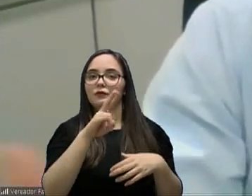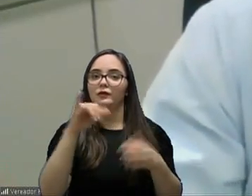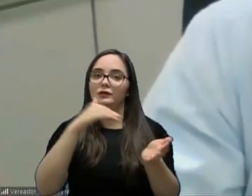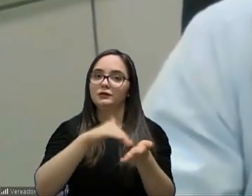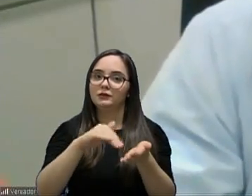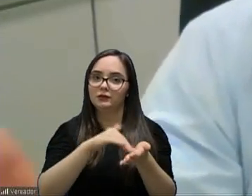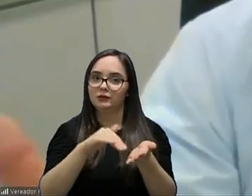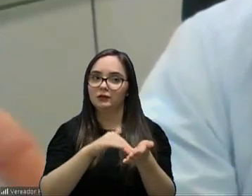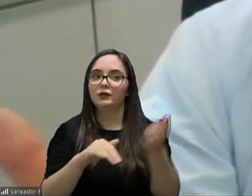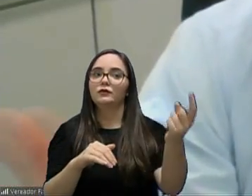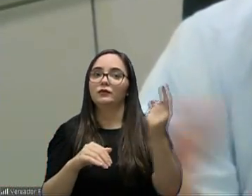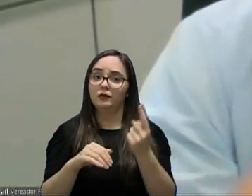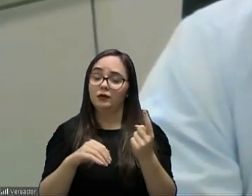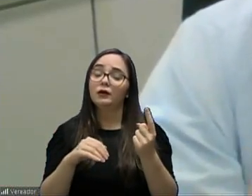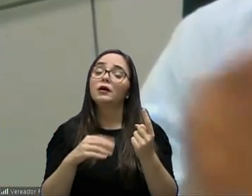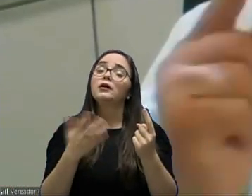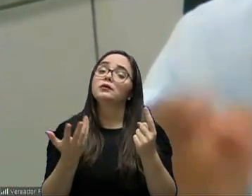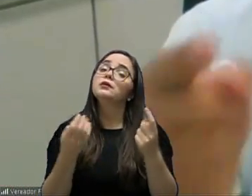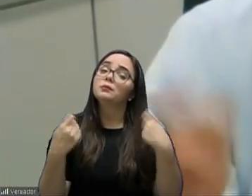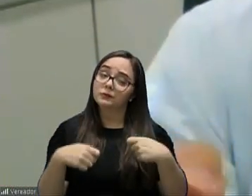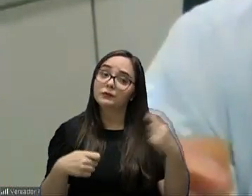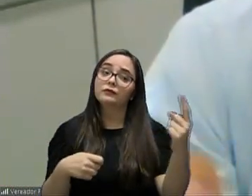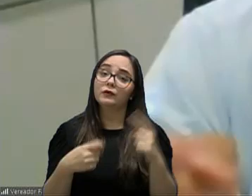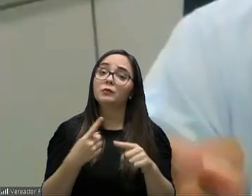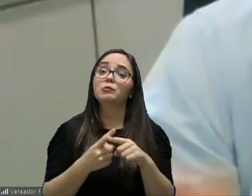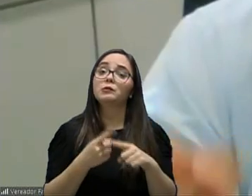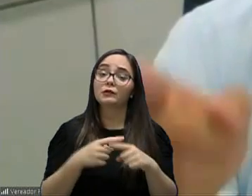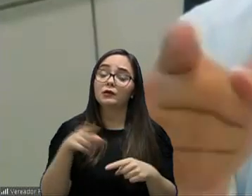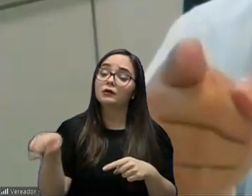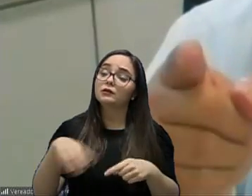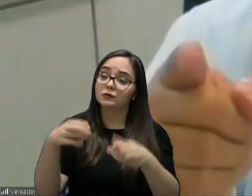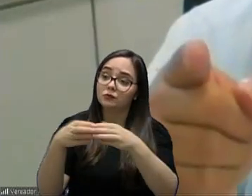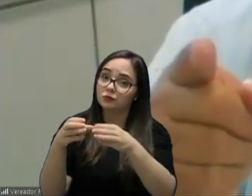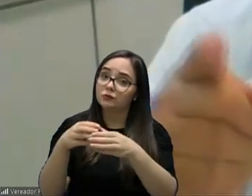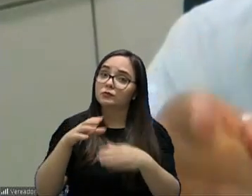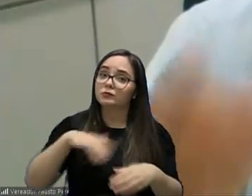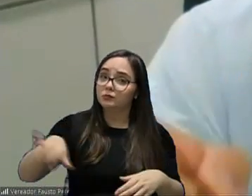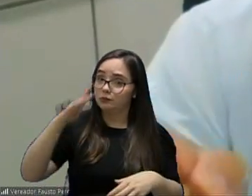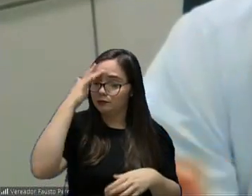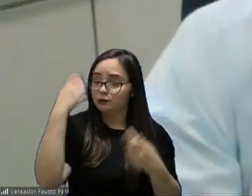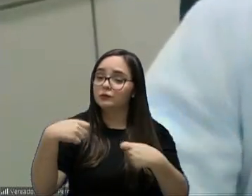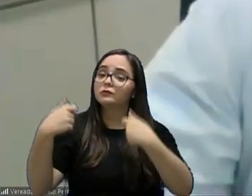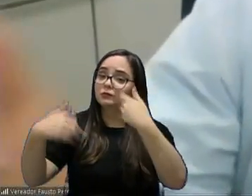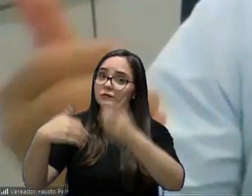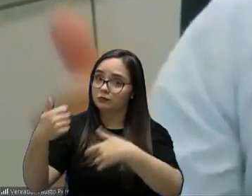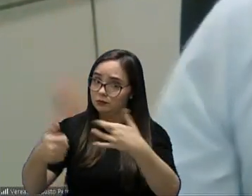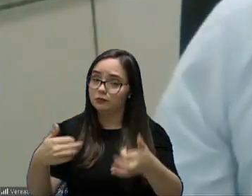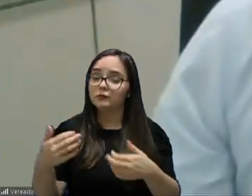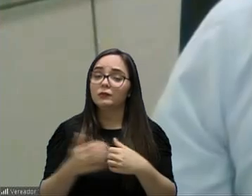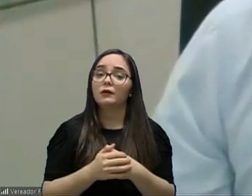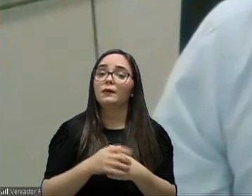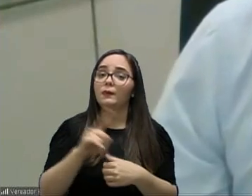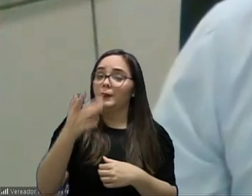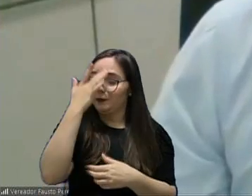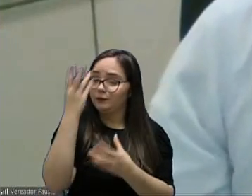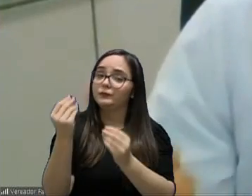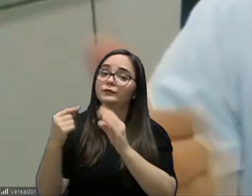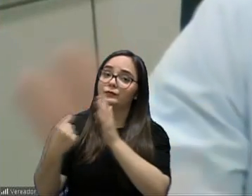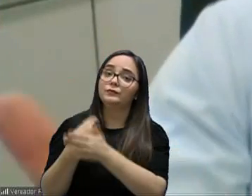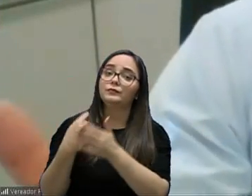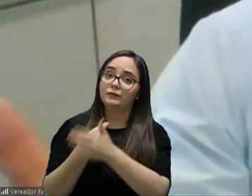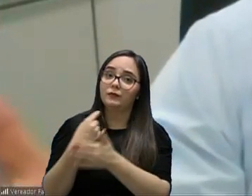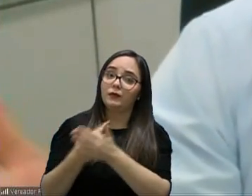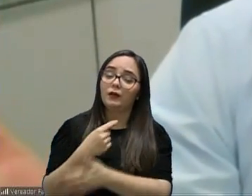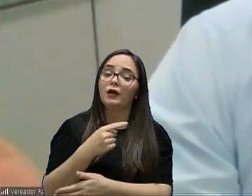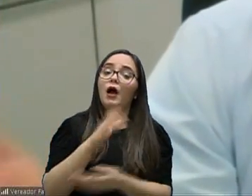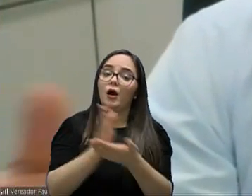precisamos dar uma resposta para essa população que recebeu o cartão Merenda dos Cade Único, e agora a Prefeitura está pedindo a devolução